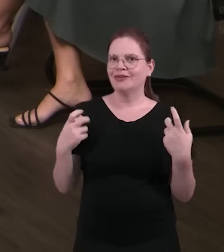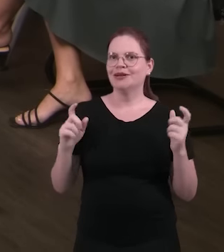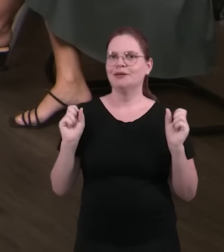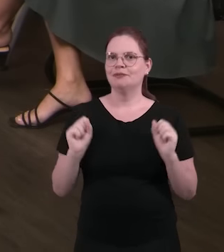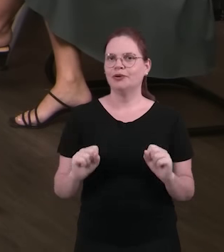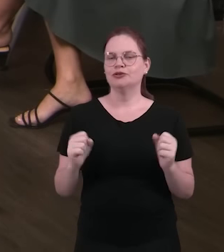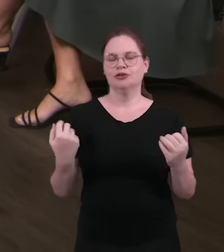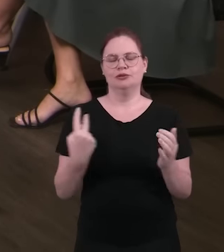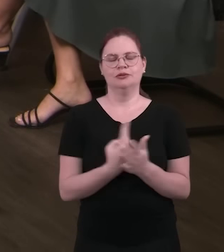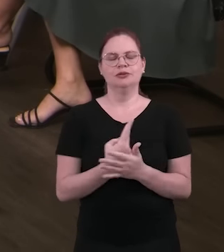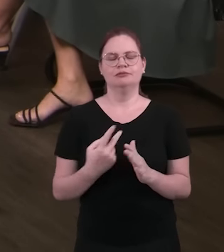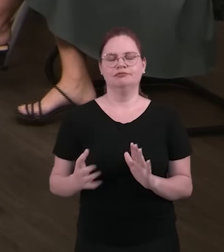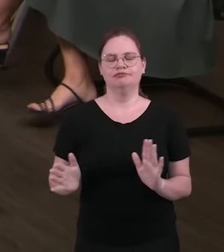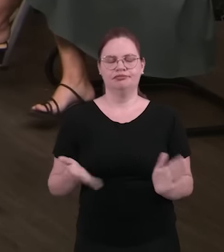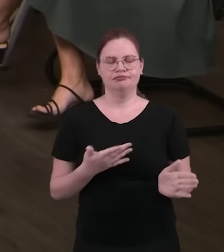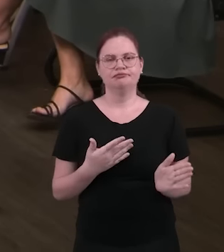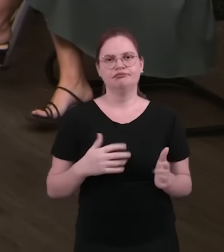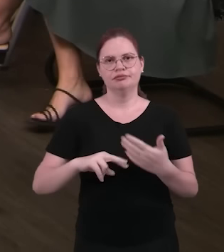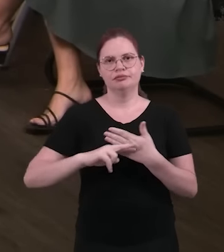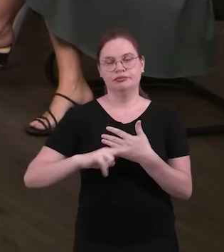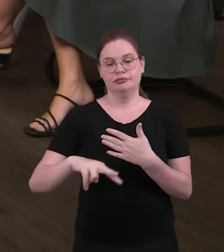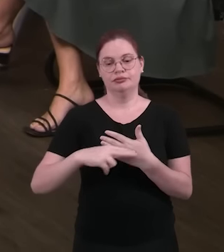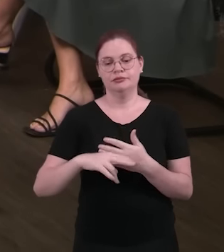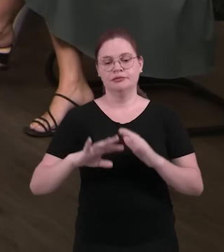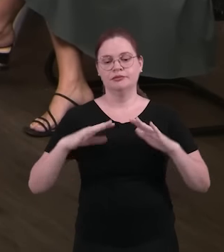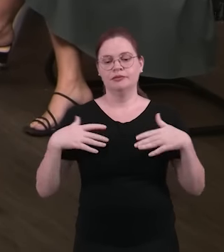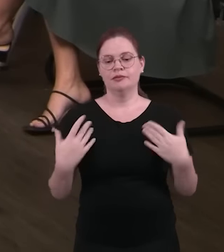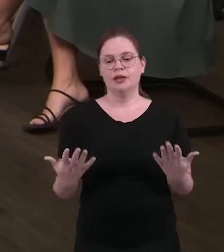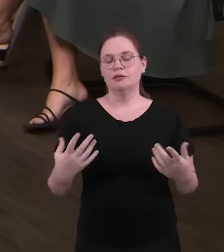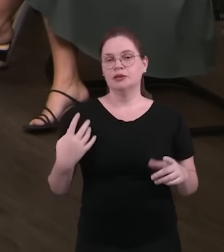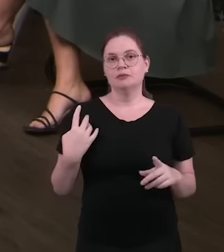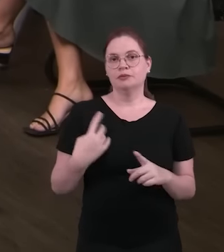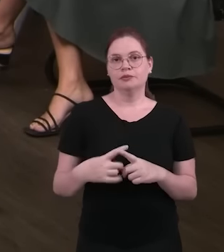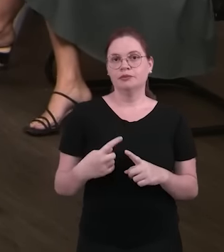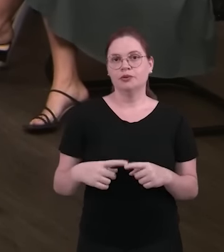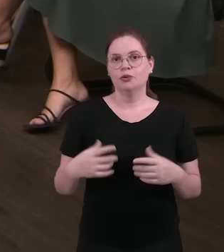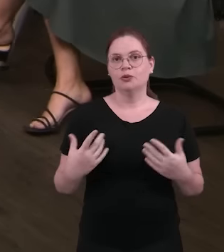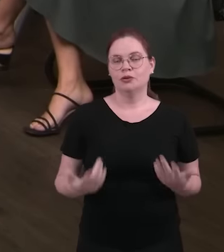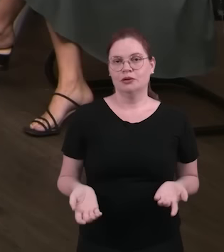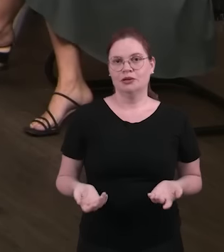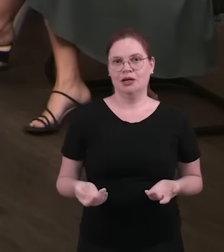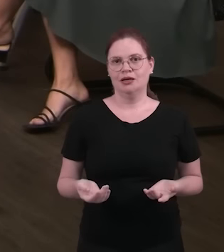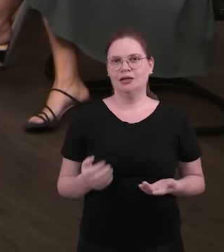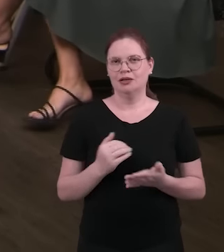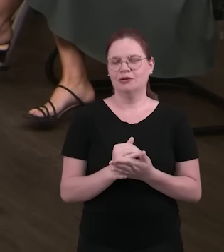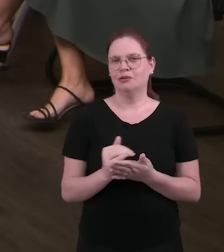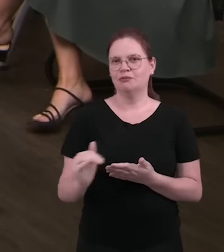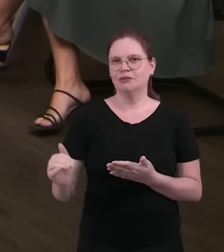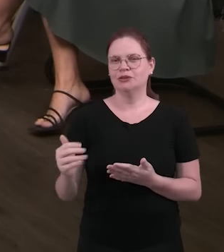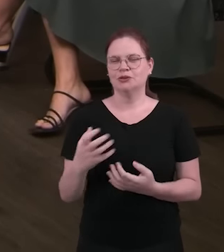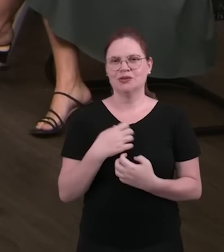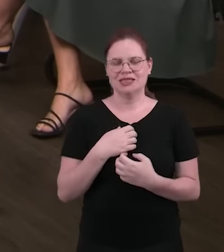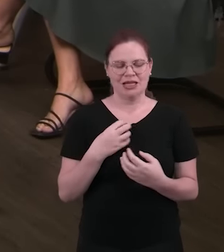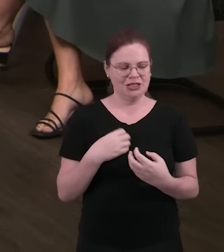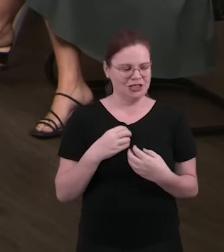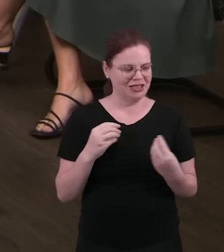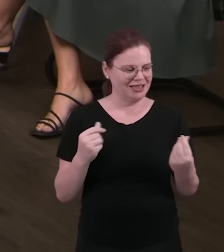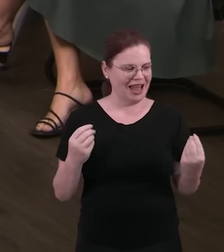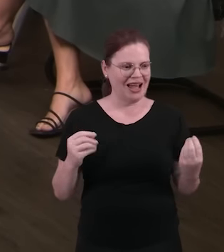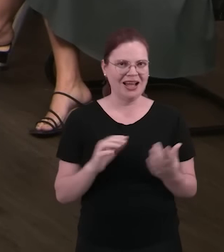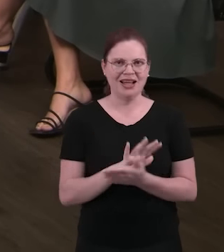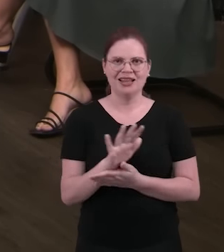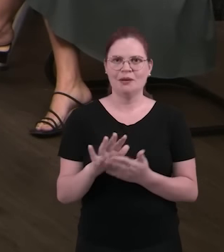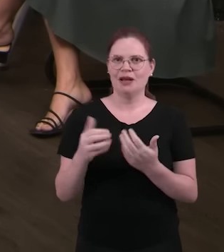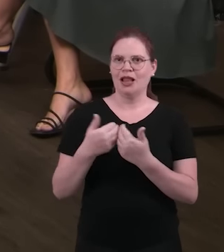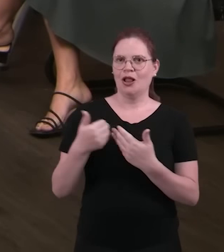Uhum. É a consequência. Agora, qual é a causa? A causa que leva à perda da sensibilidade